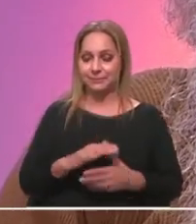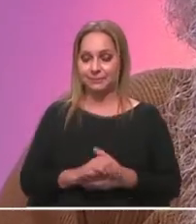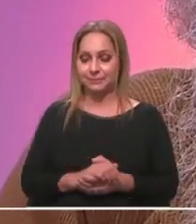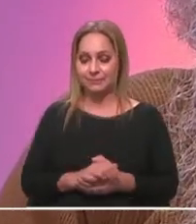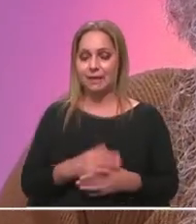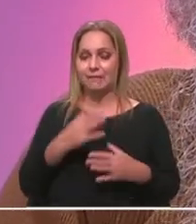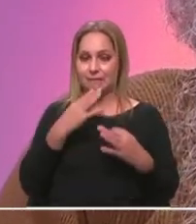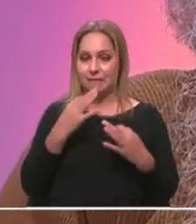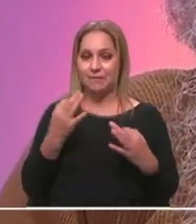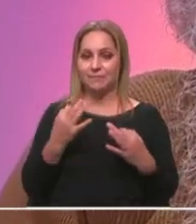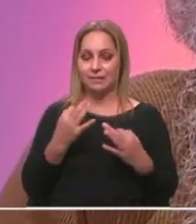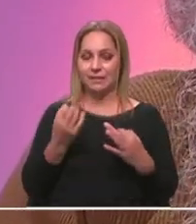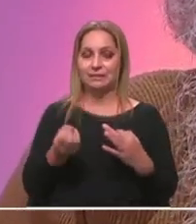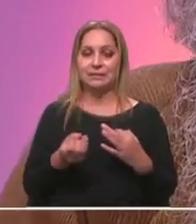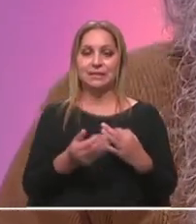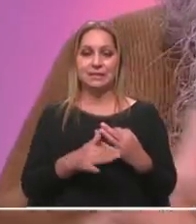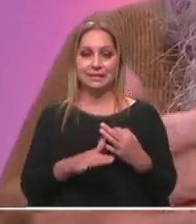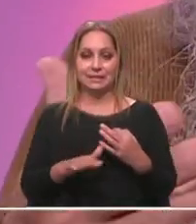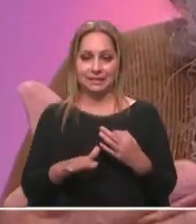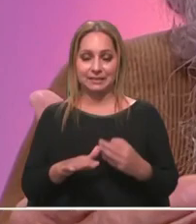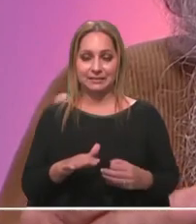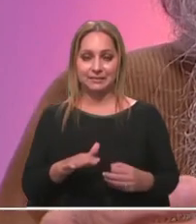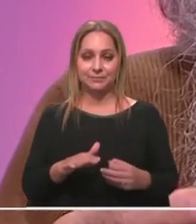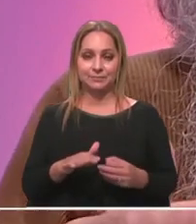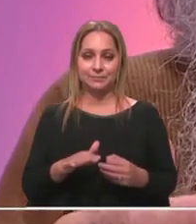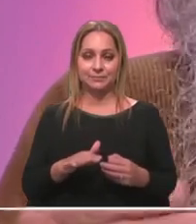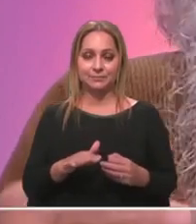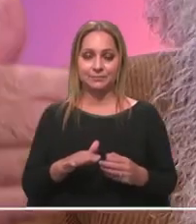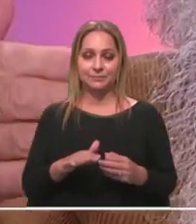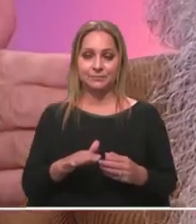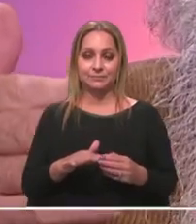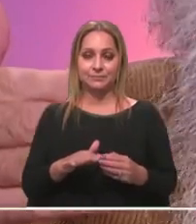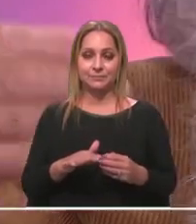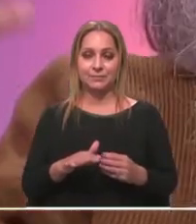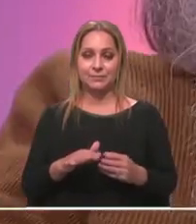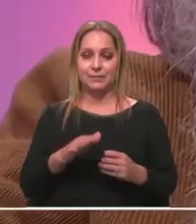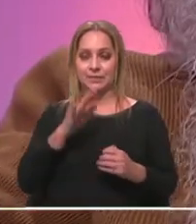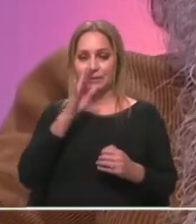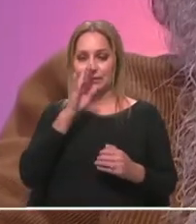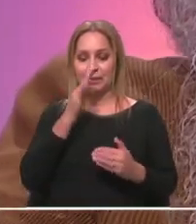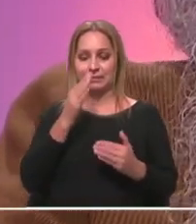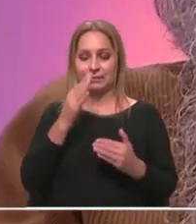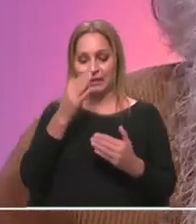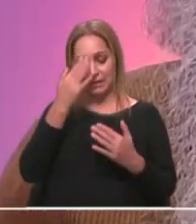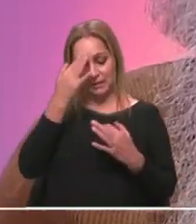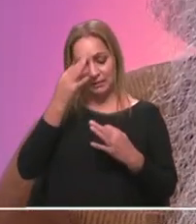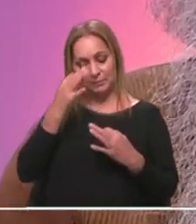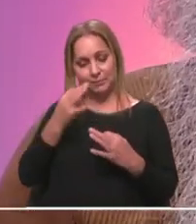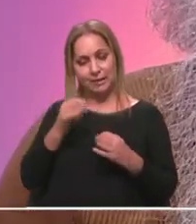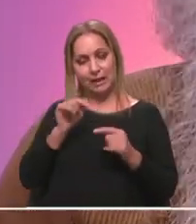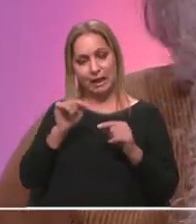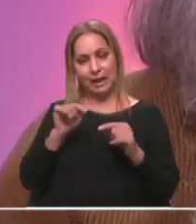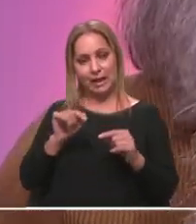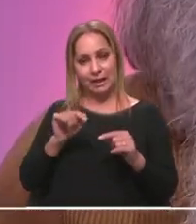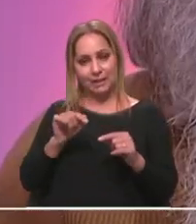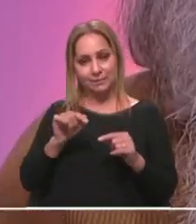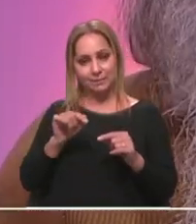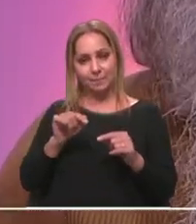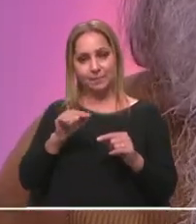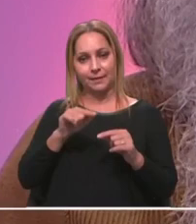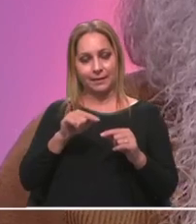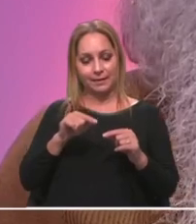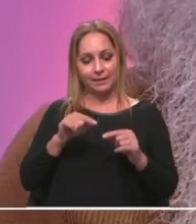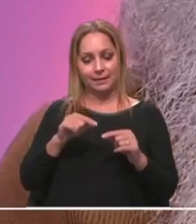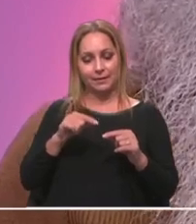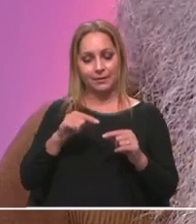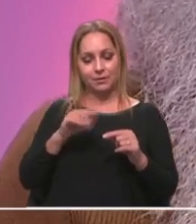verdade a criança se encontra porventura alguma alguma credibilidade naquela personagem aquilo é um confissionário